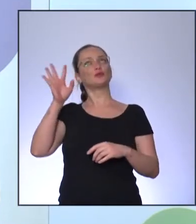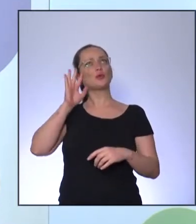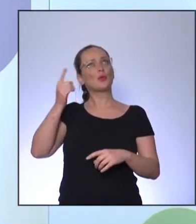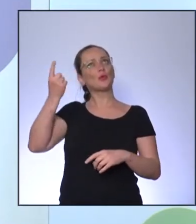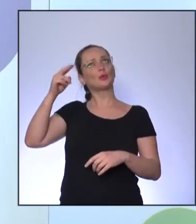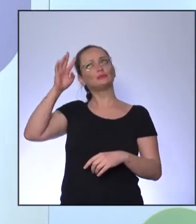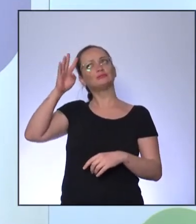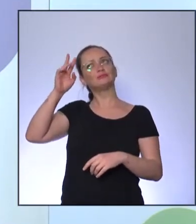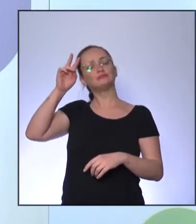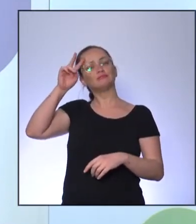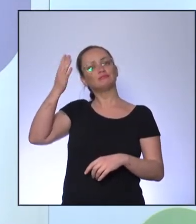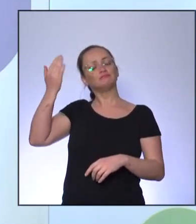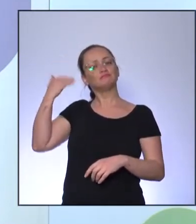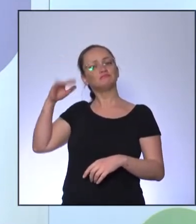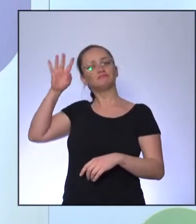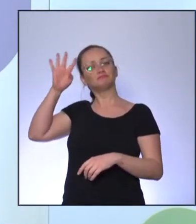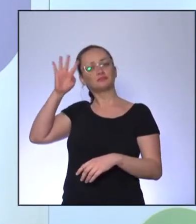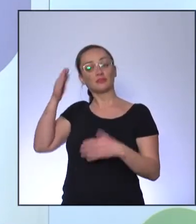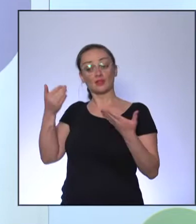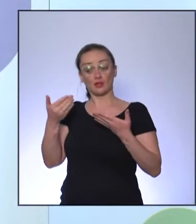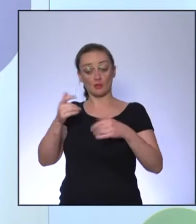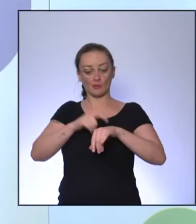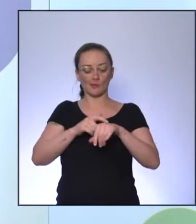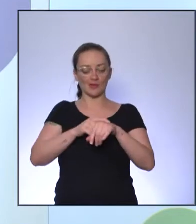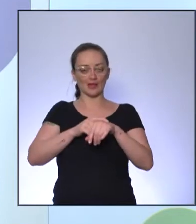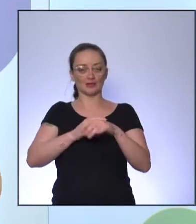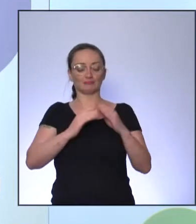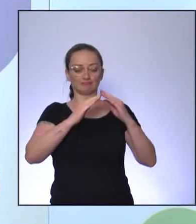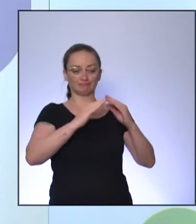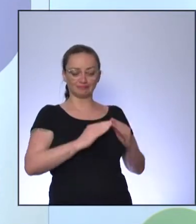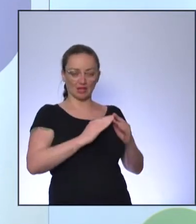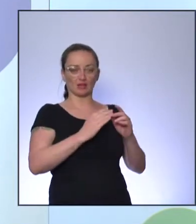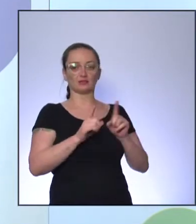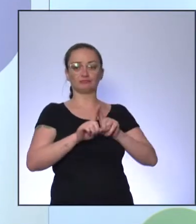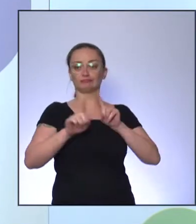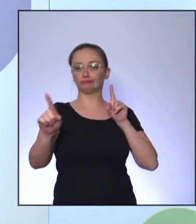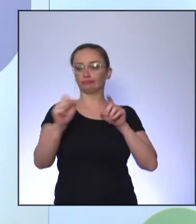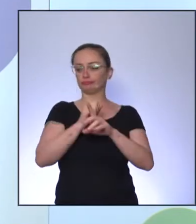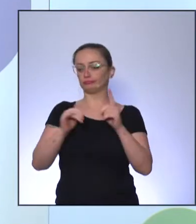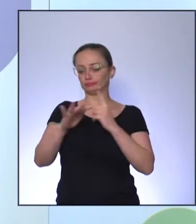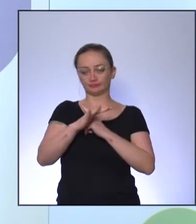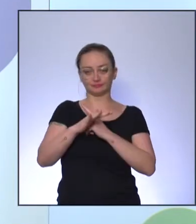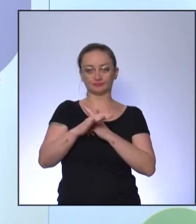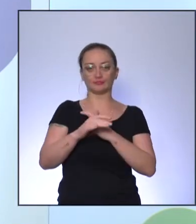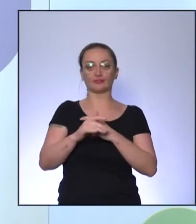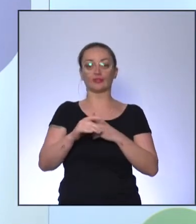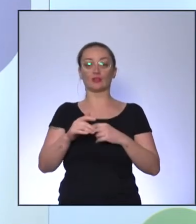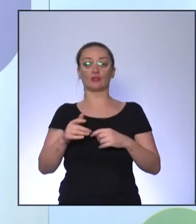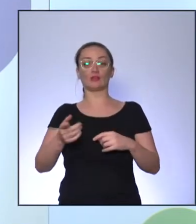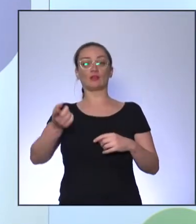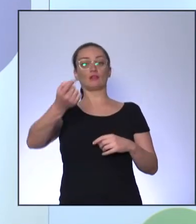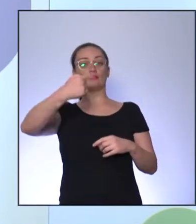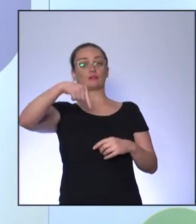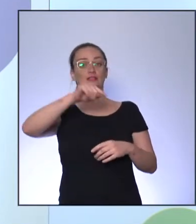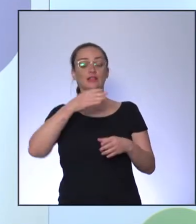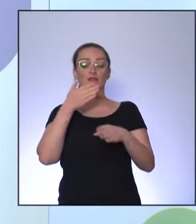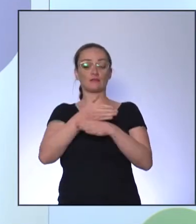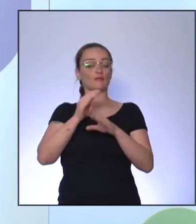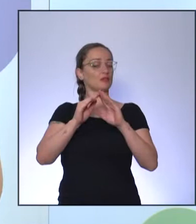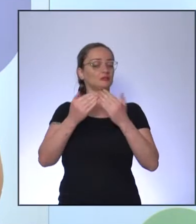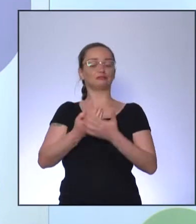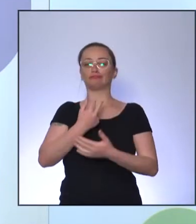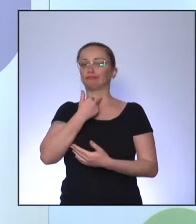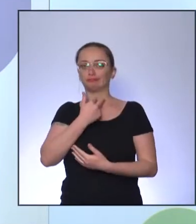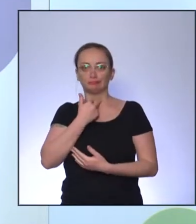sonhos. Porque, nesse momento de isolamento social, na qual vocês não estão podendo frequentar a